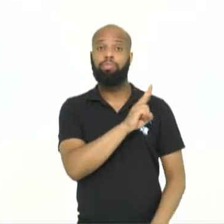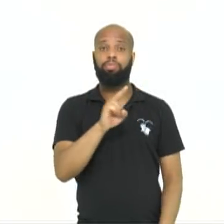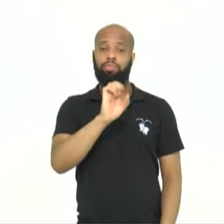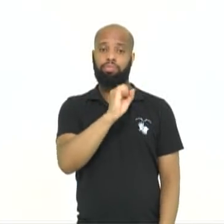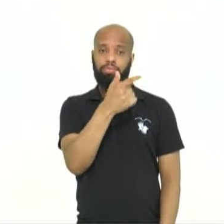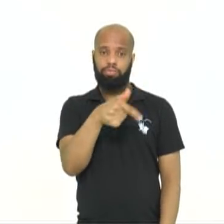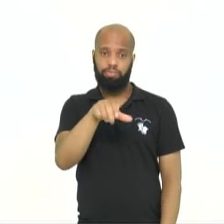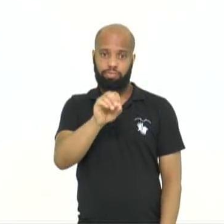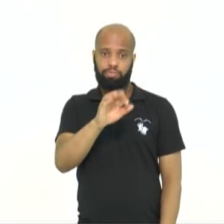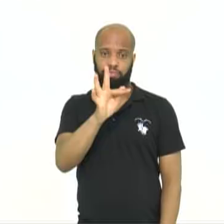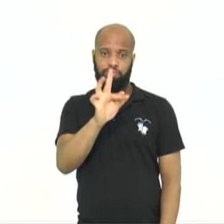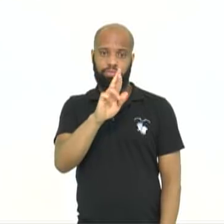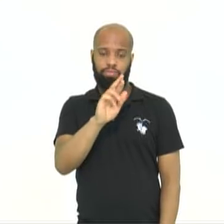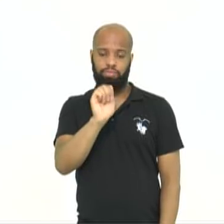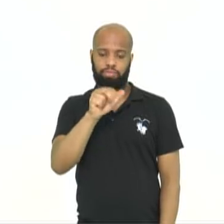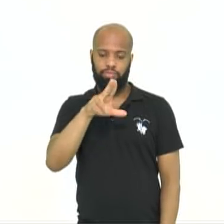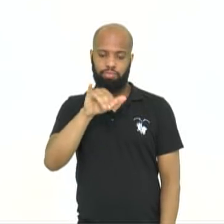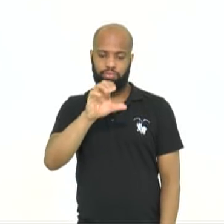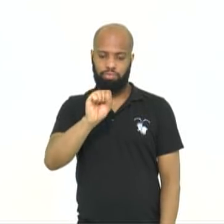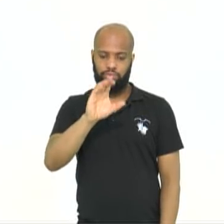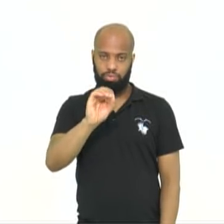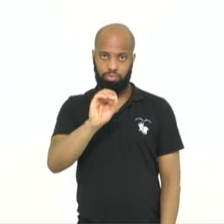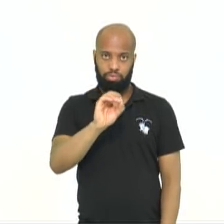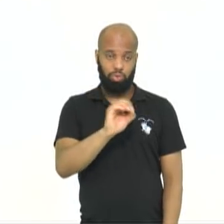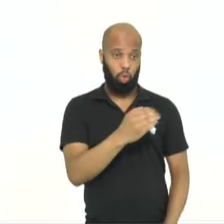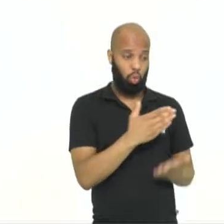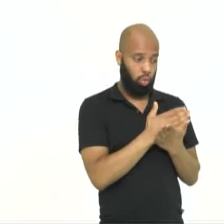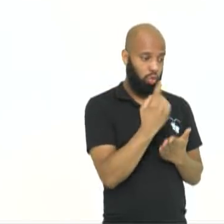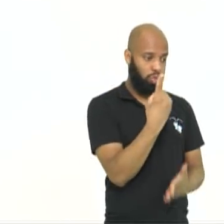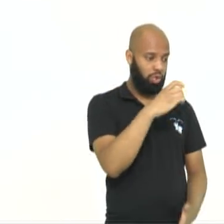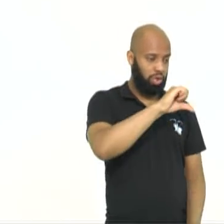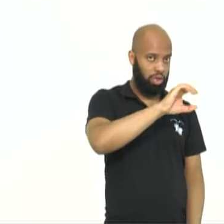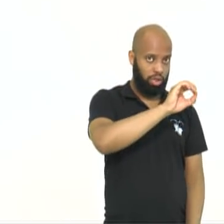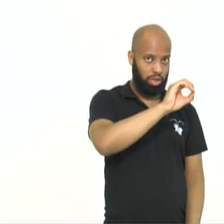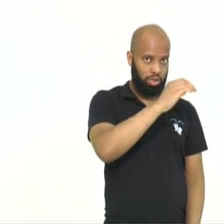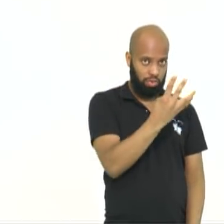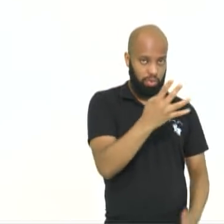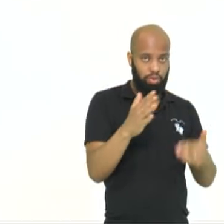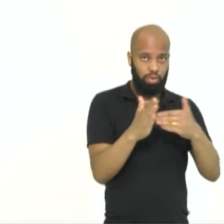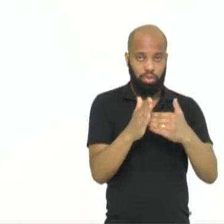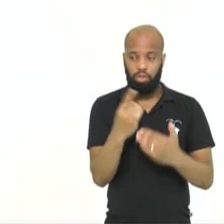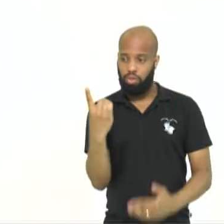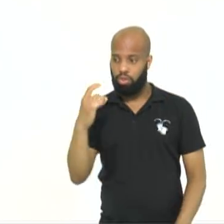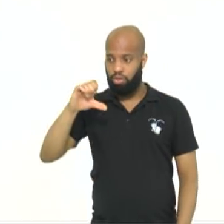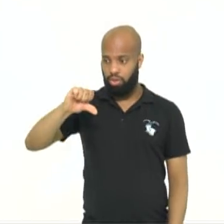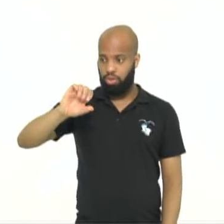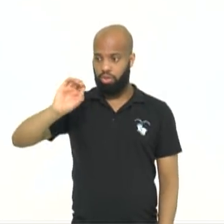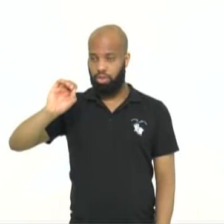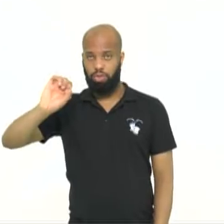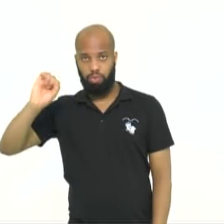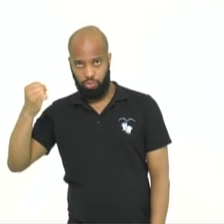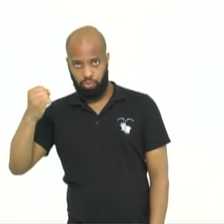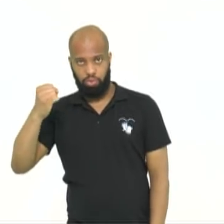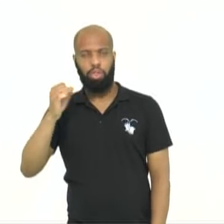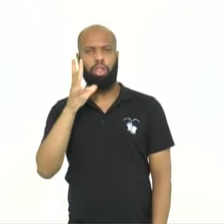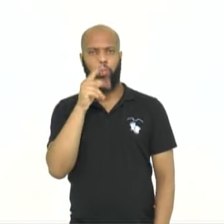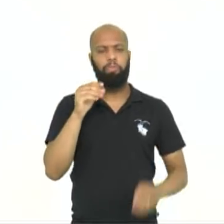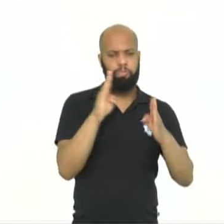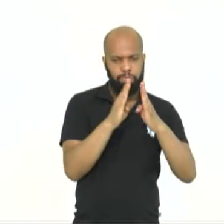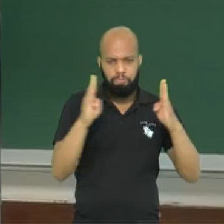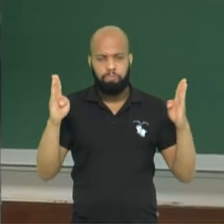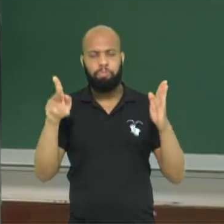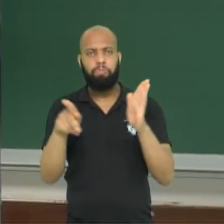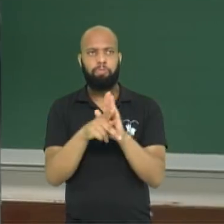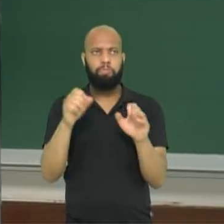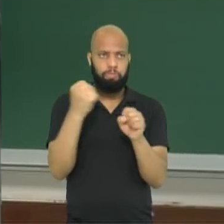reservatório, que durou de 1904 a 1908, né? Um tempo muito grande para a construção de um reservatório, na